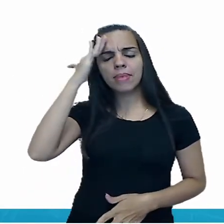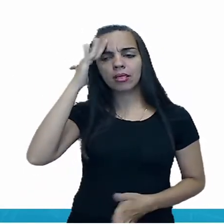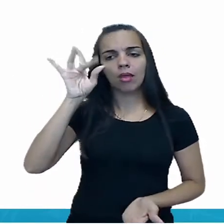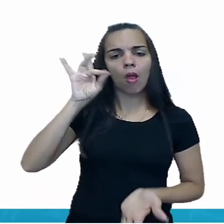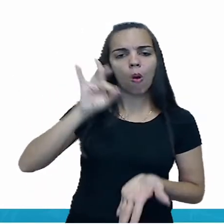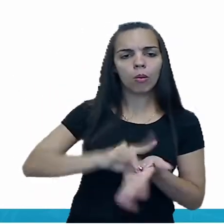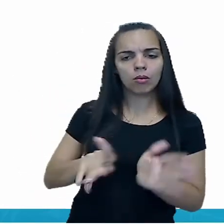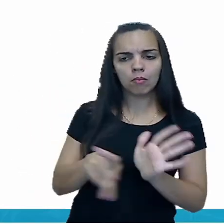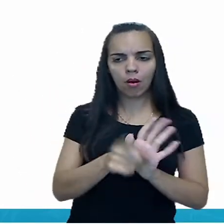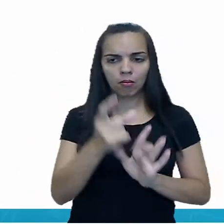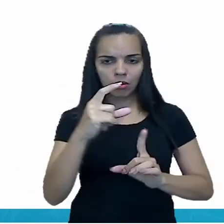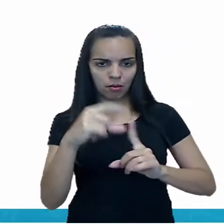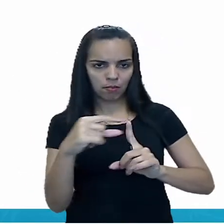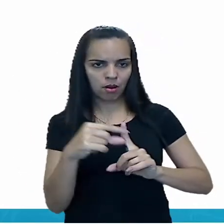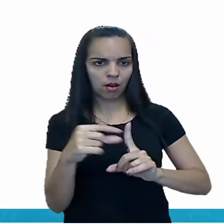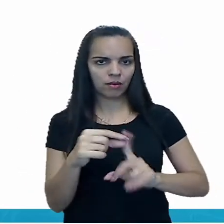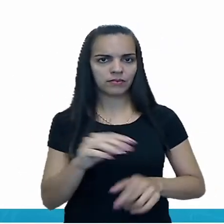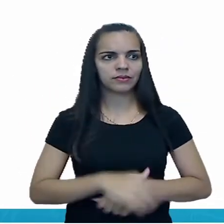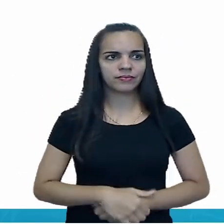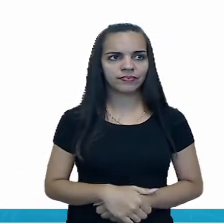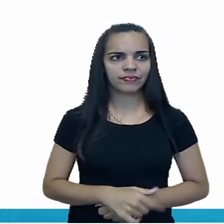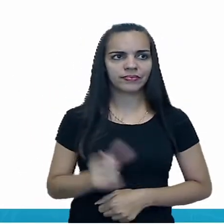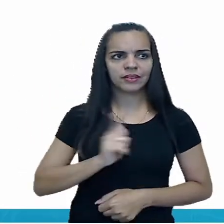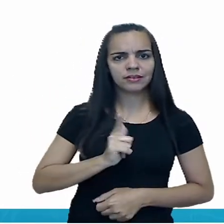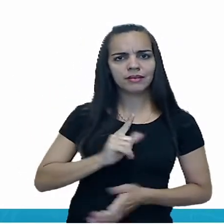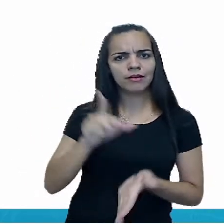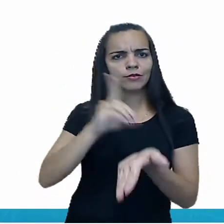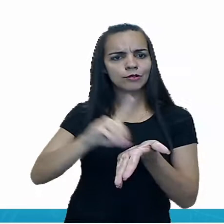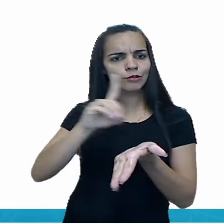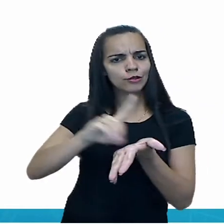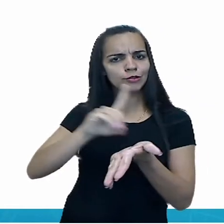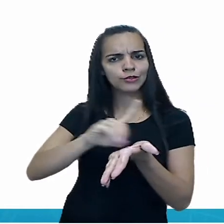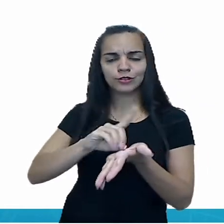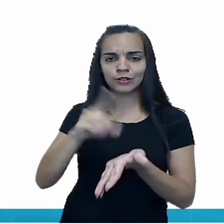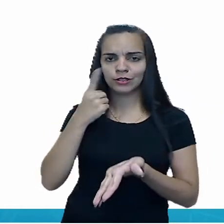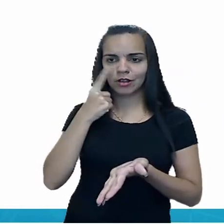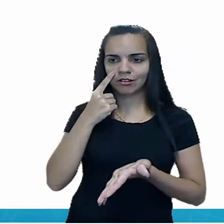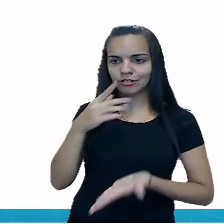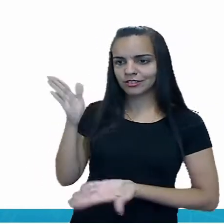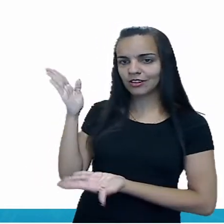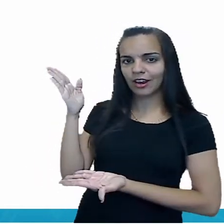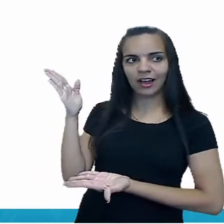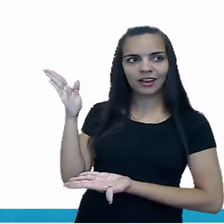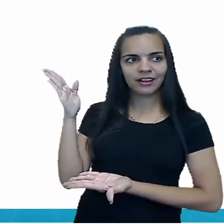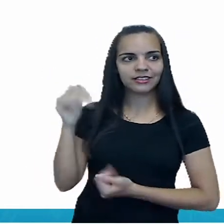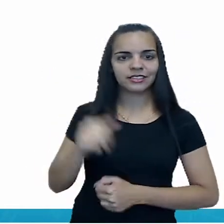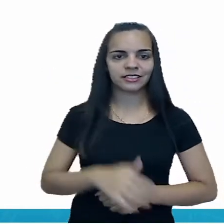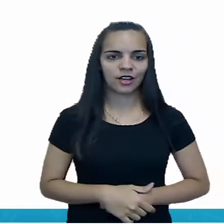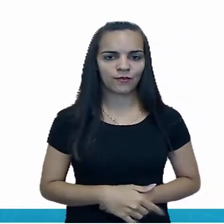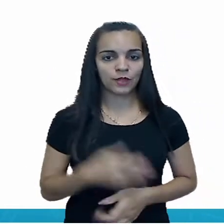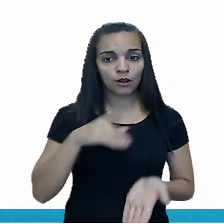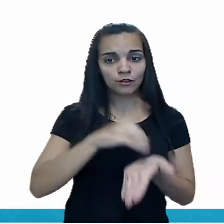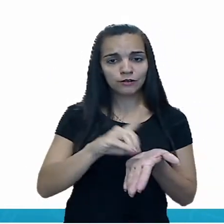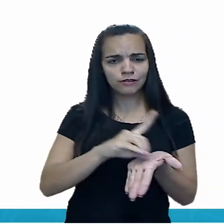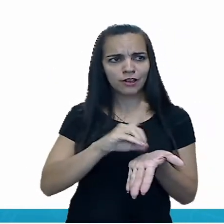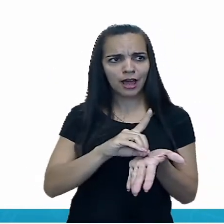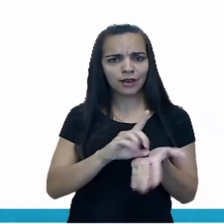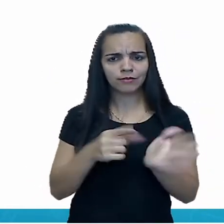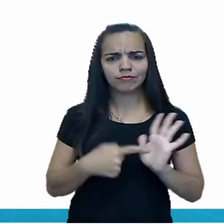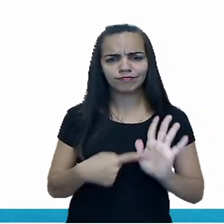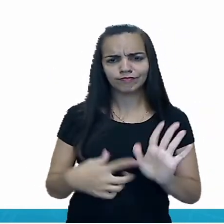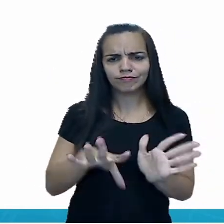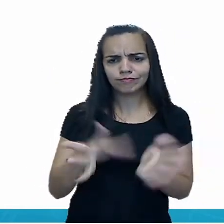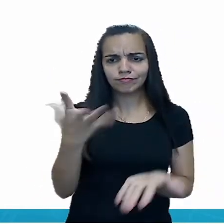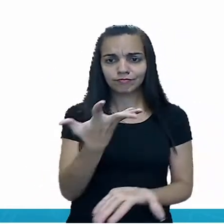não é mesmo? E aí o dicionário, olha aqui, participação especial, né, nesse conteúdo,